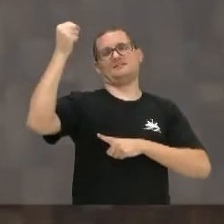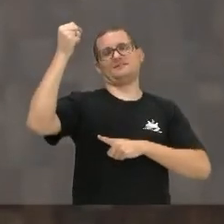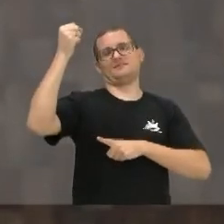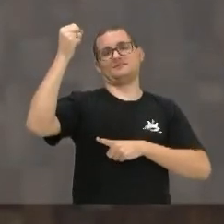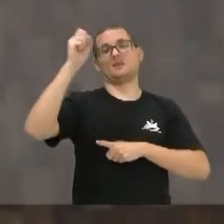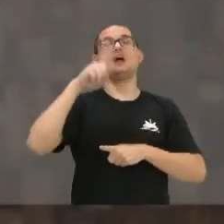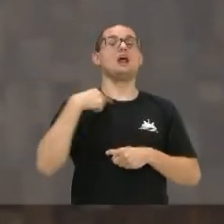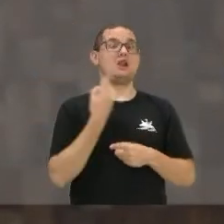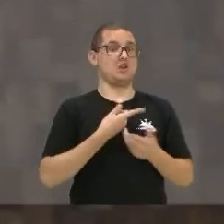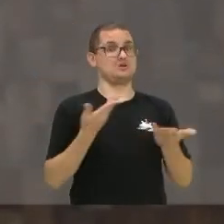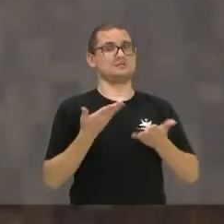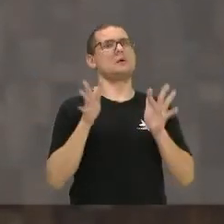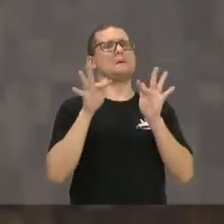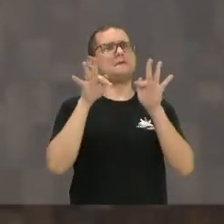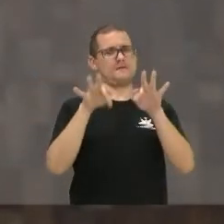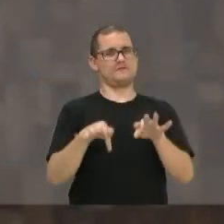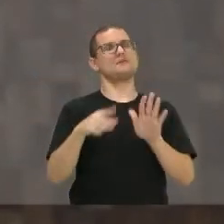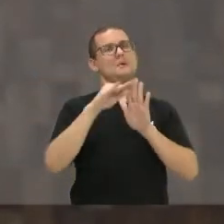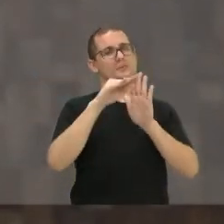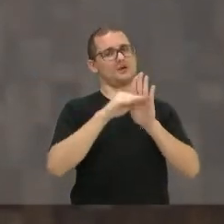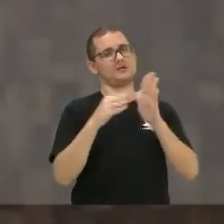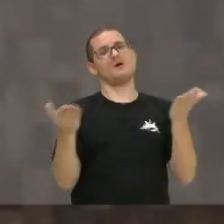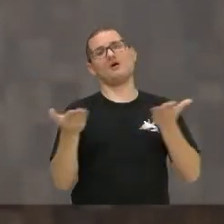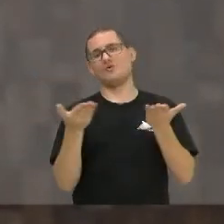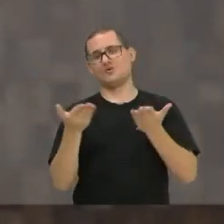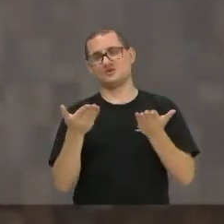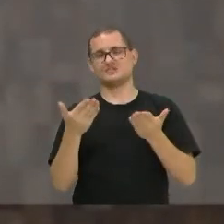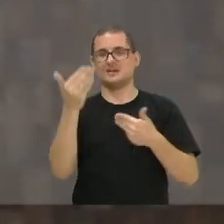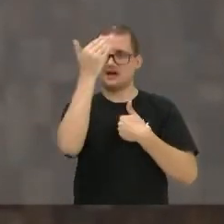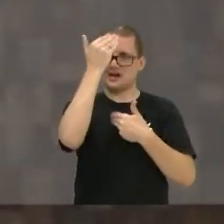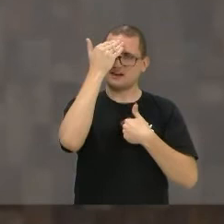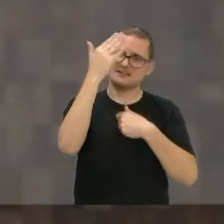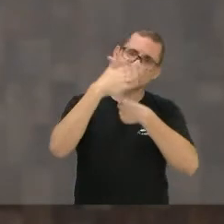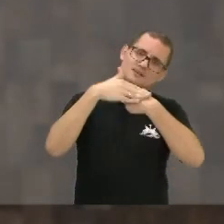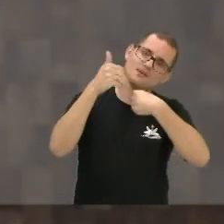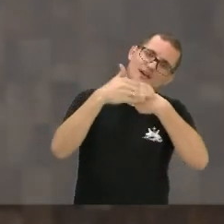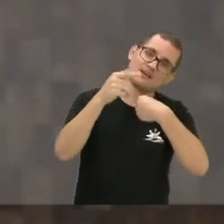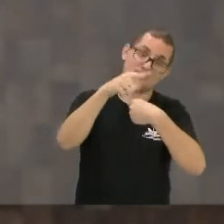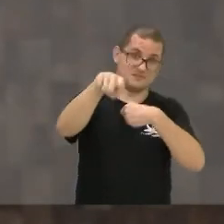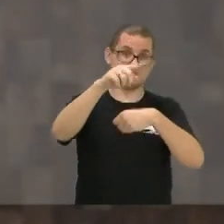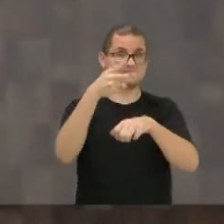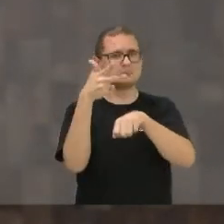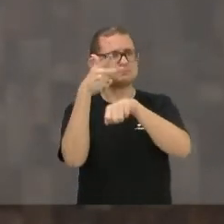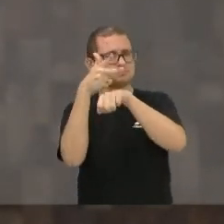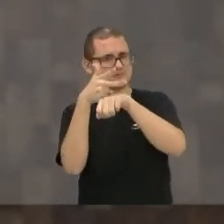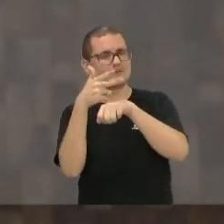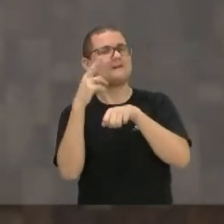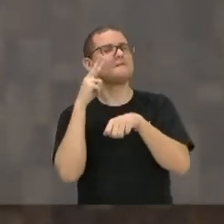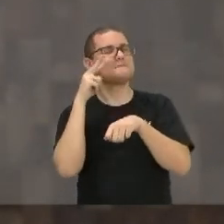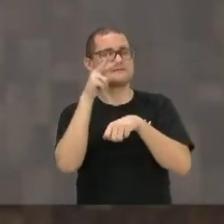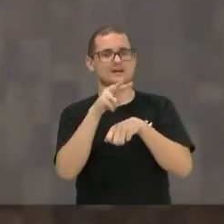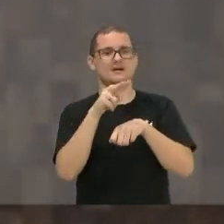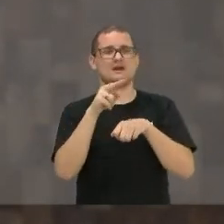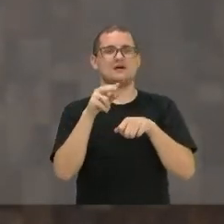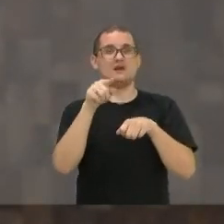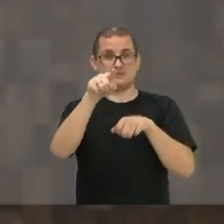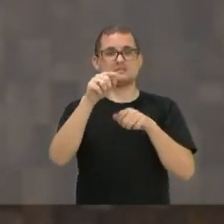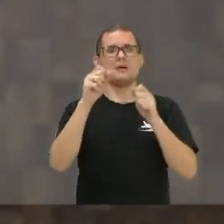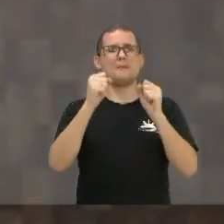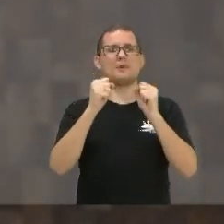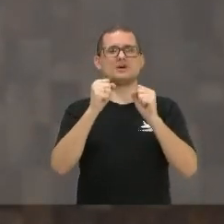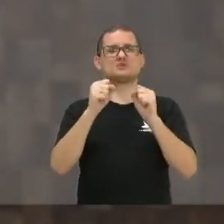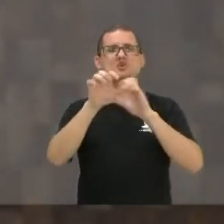programa quero agradecer o seu carinho quero agradecer a sua audiência quero lembrar se inscreva no nosso canal do youtube